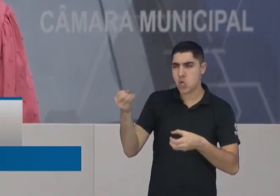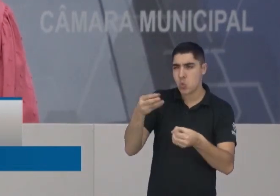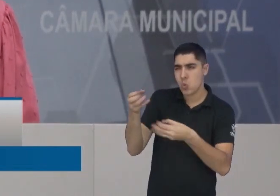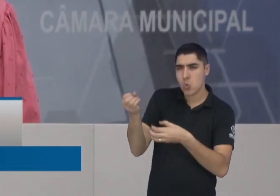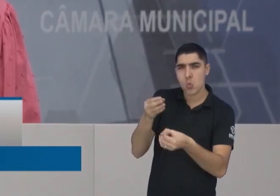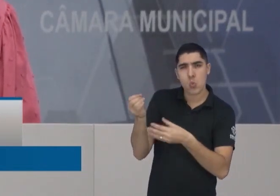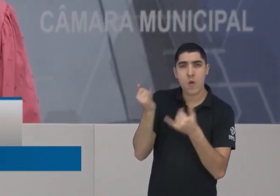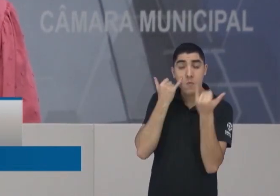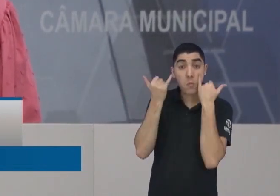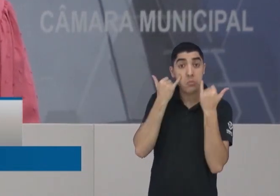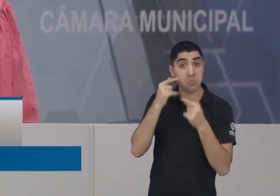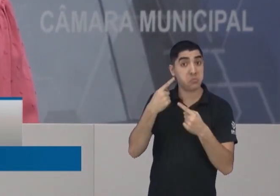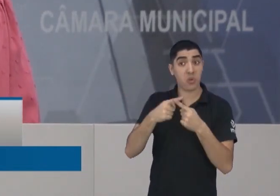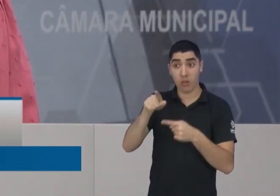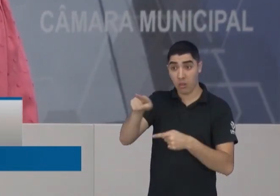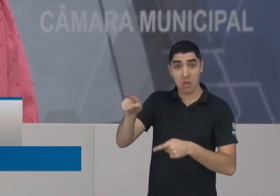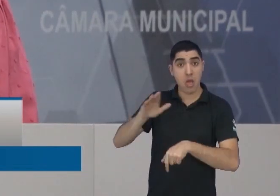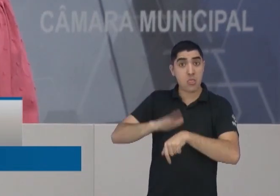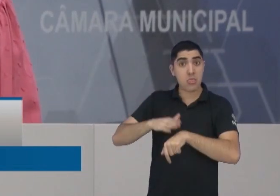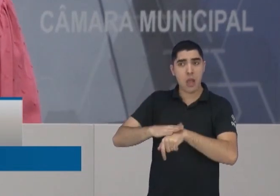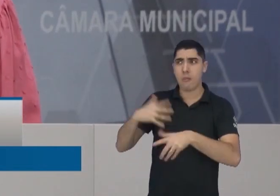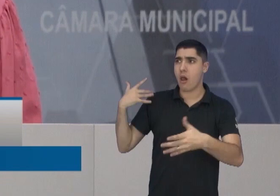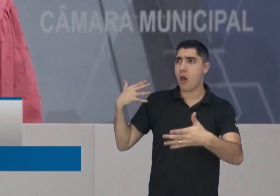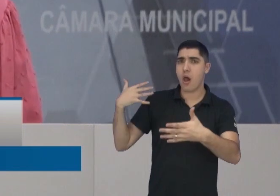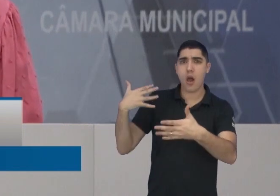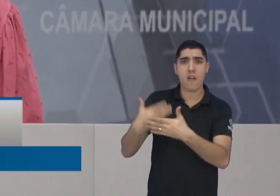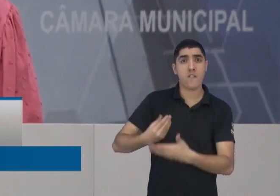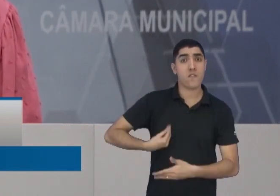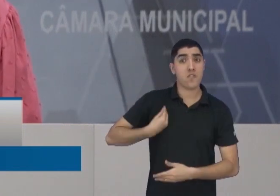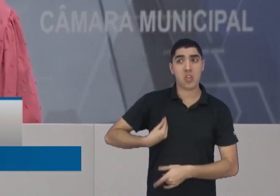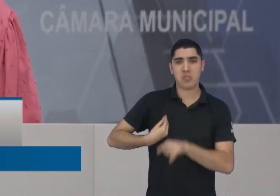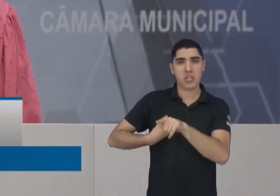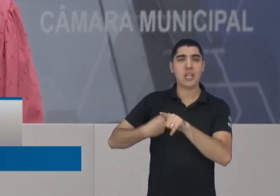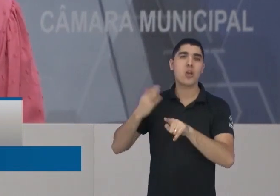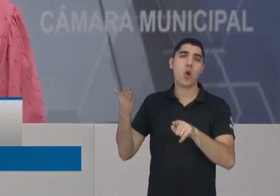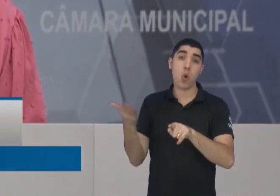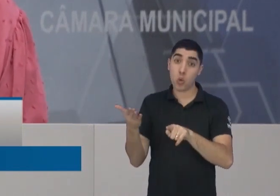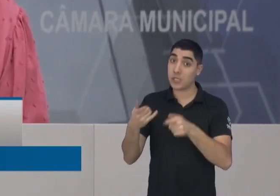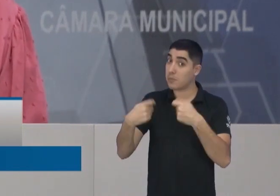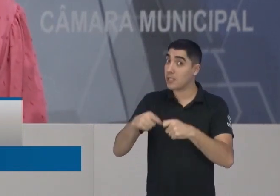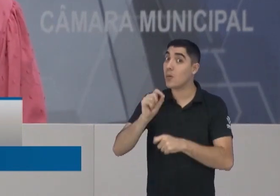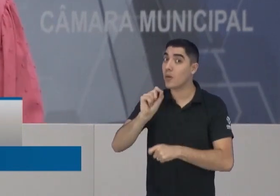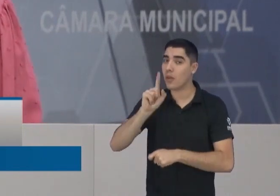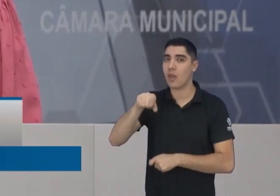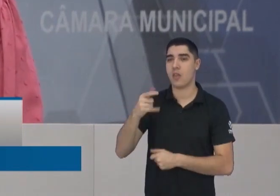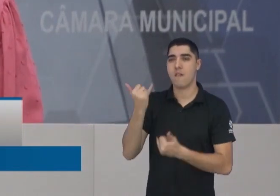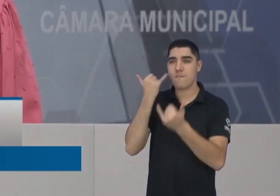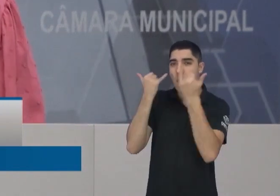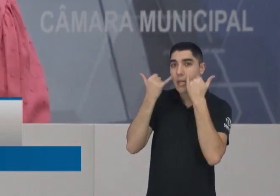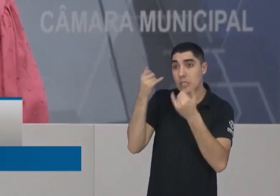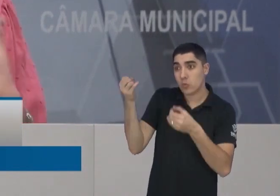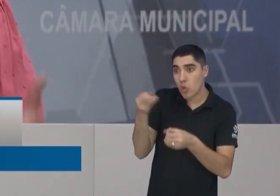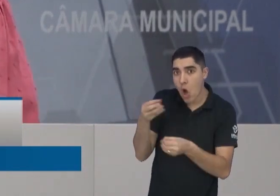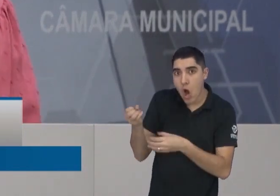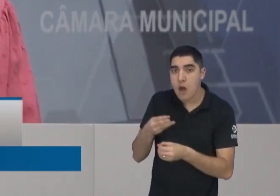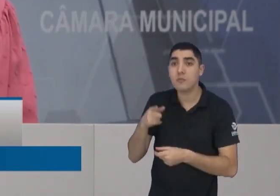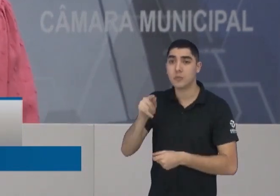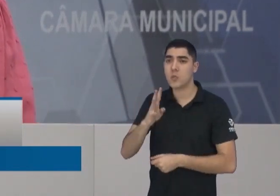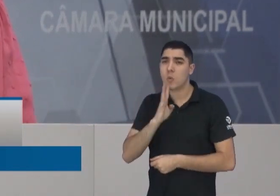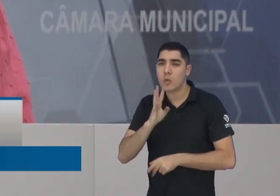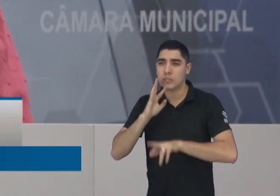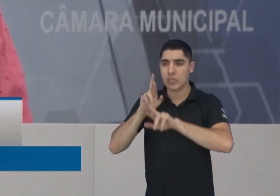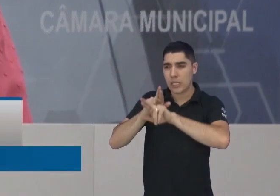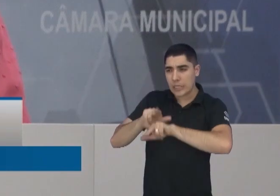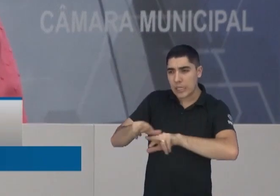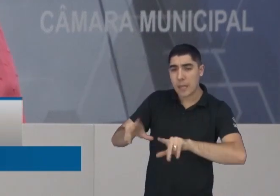ninguém sobrevive tanto tempo numa atividade se não tiver hoje muito atualizado e entendendo as mudanças